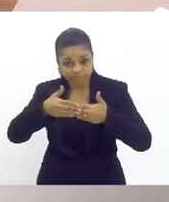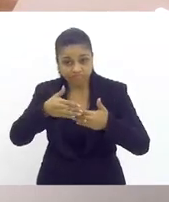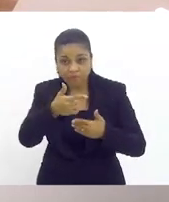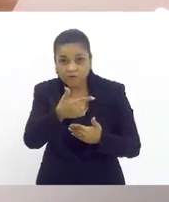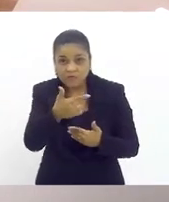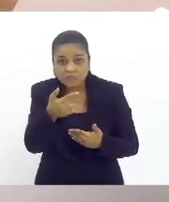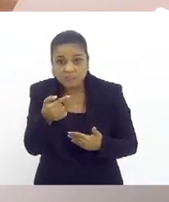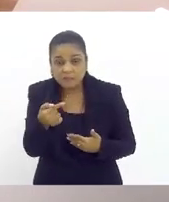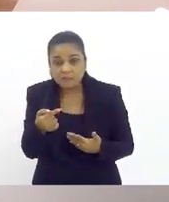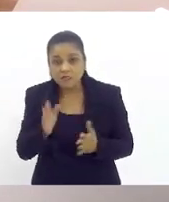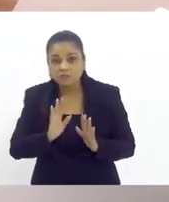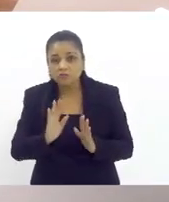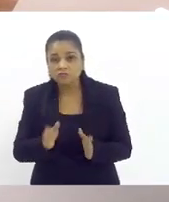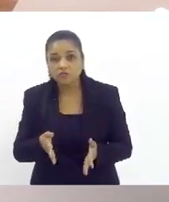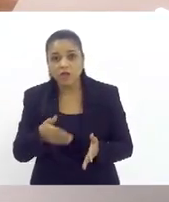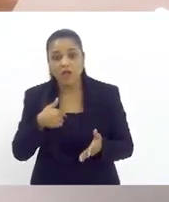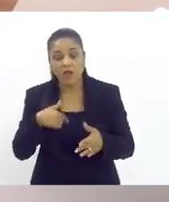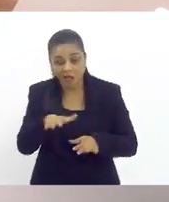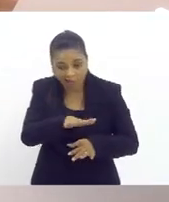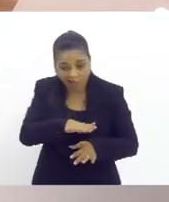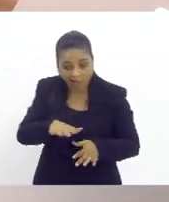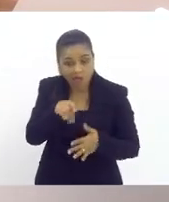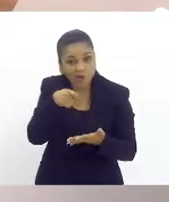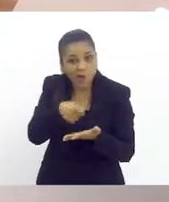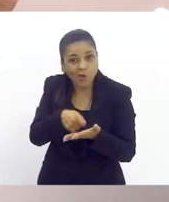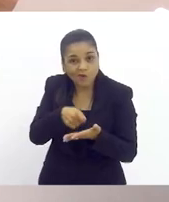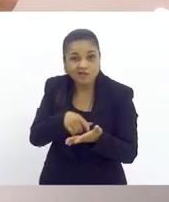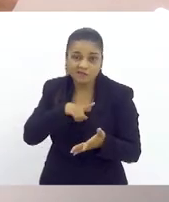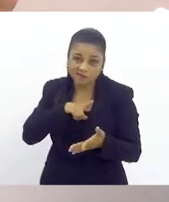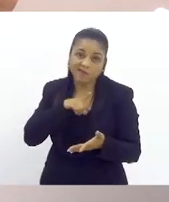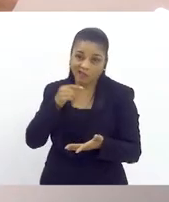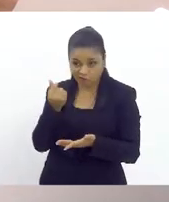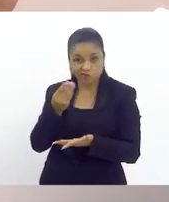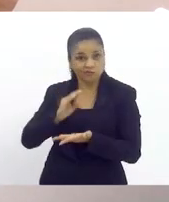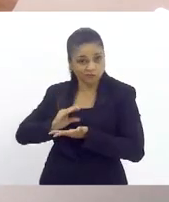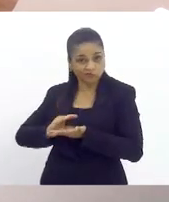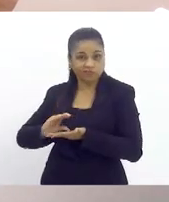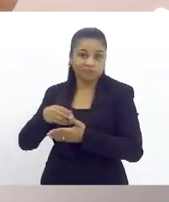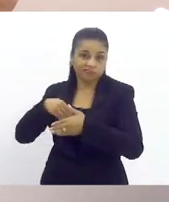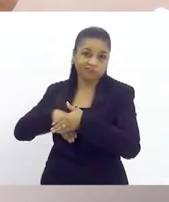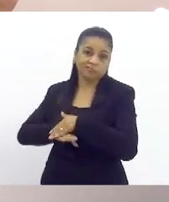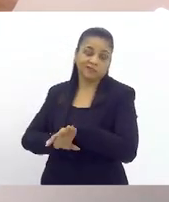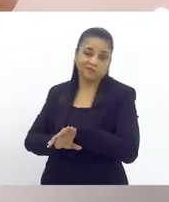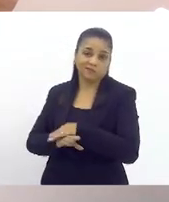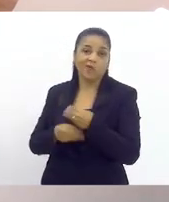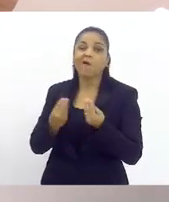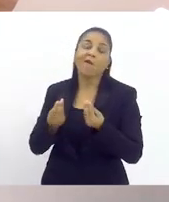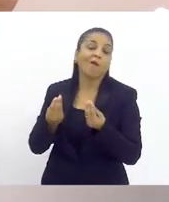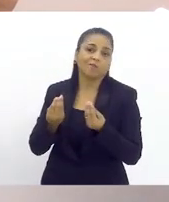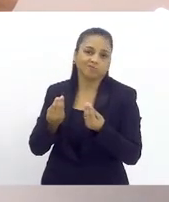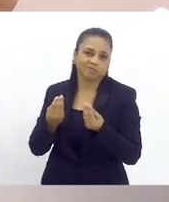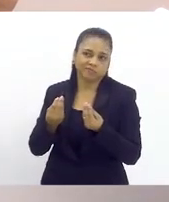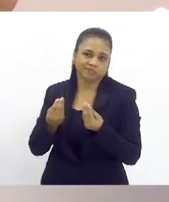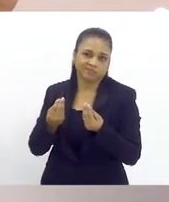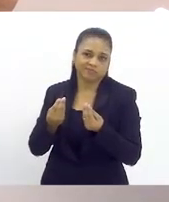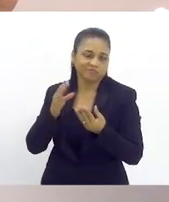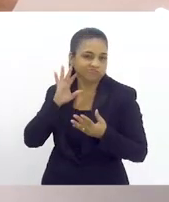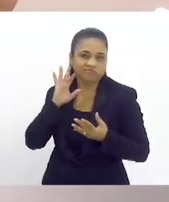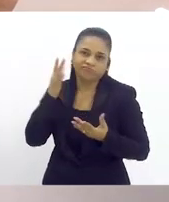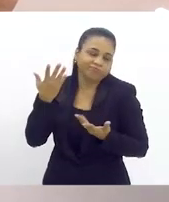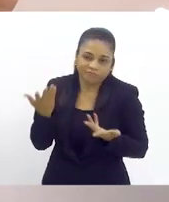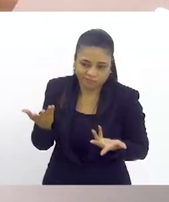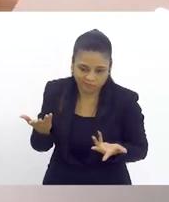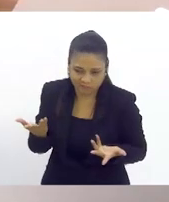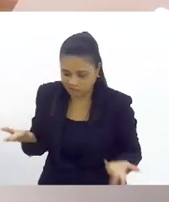tendo a área a obrigação de fazer e o dinheiro para fazer quer dizer isso não tá bem ingerido não tá bem ingerido